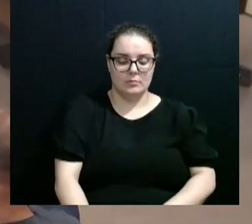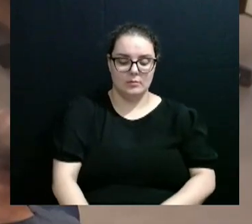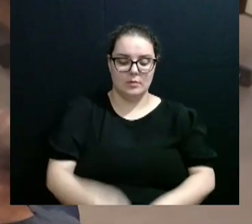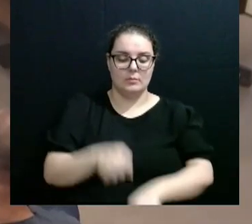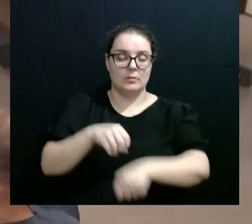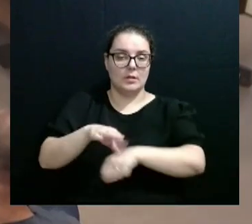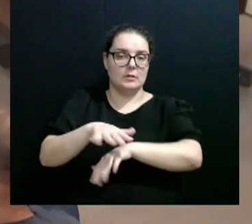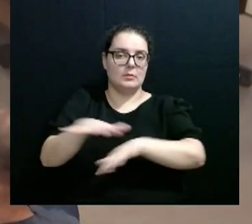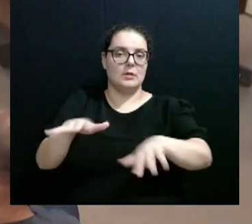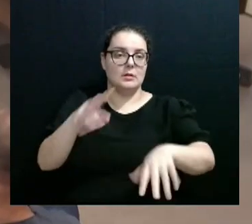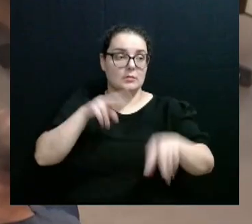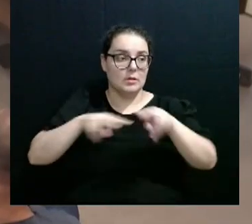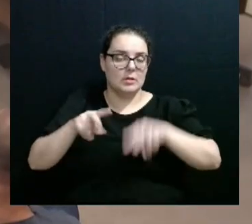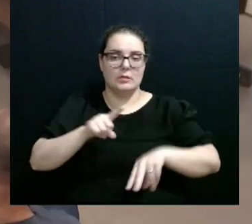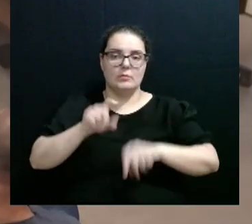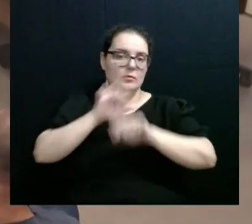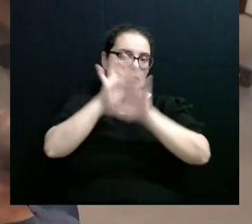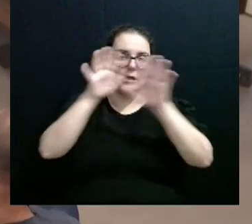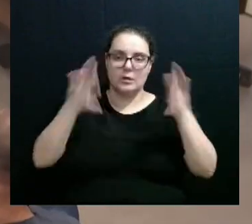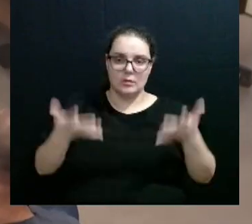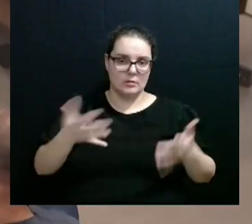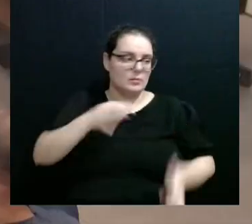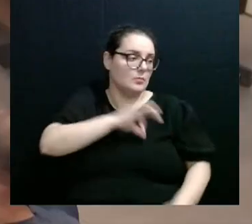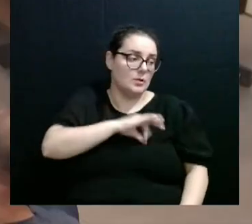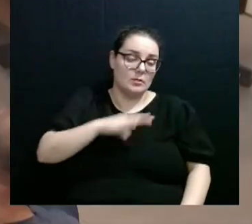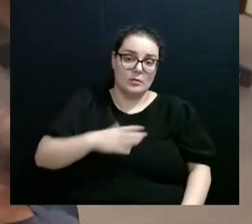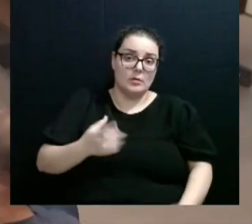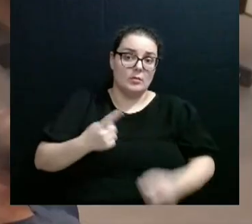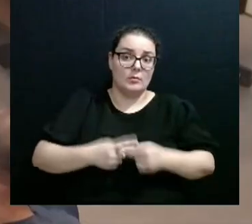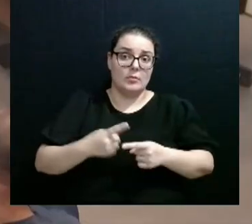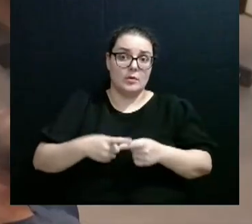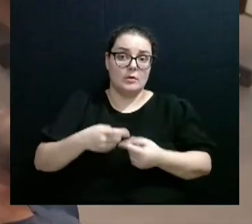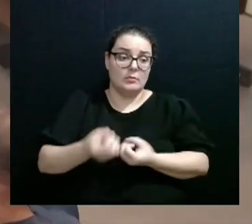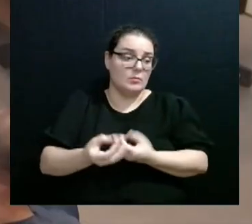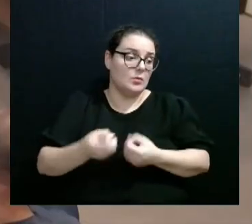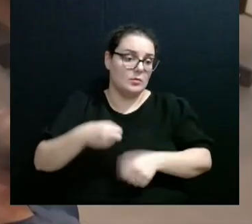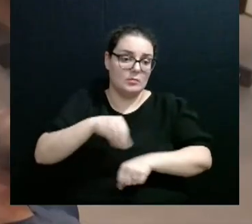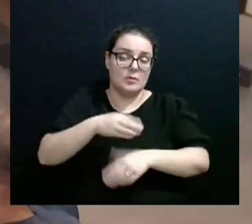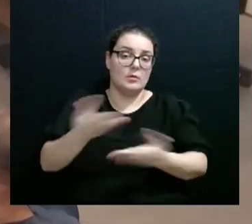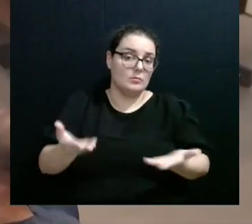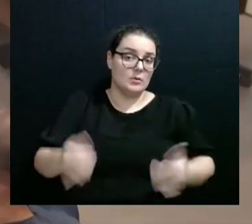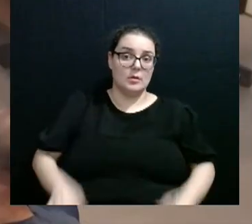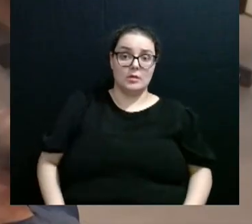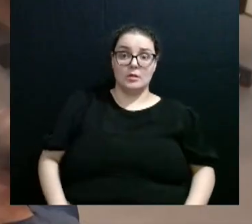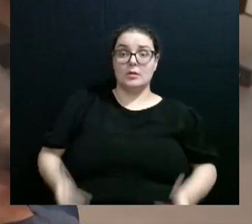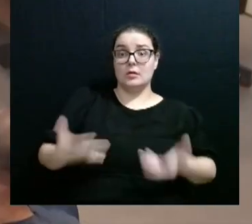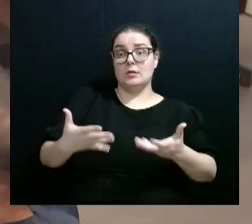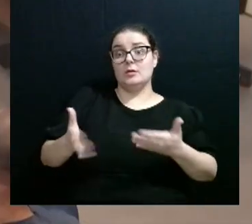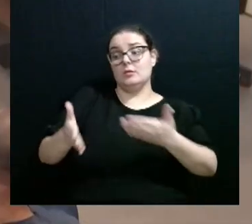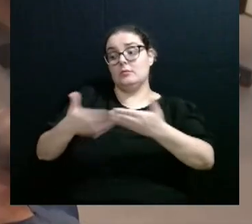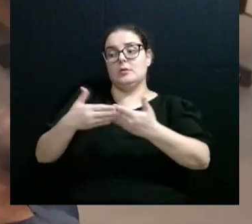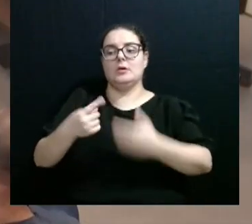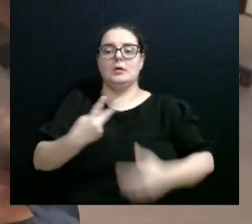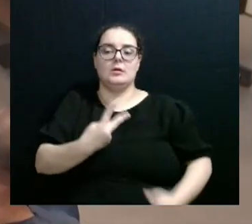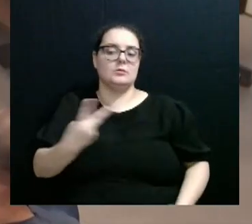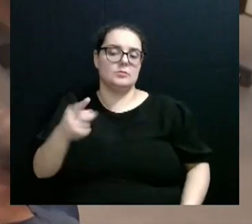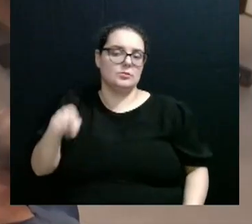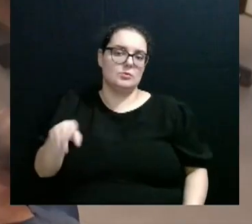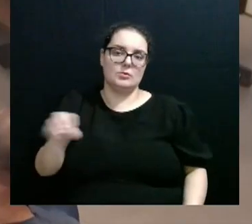claro nem para a guarda, porque passou uma informação para ele que ele teria que fechar a partir das 10 horas na extensão do